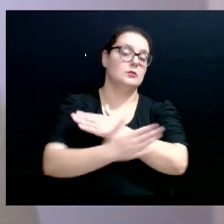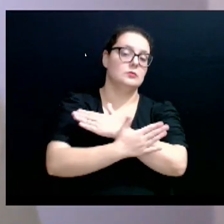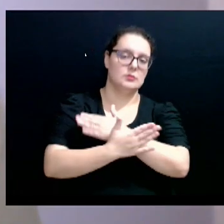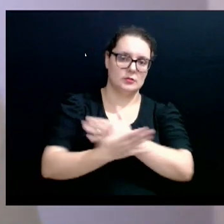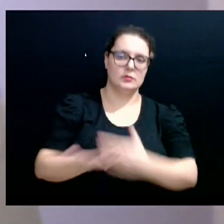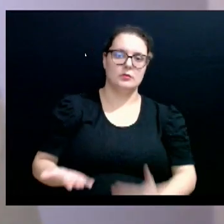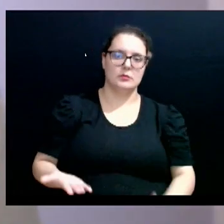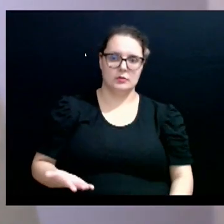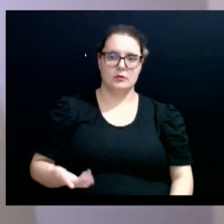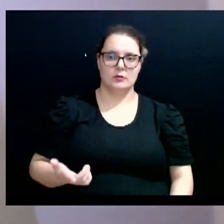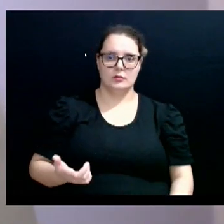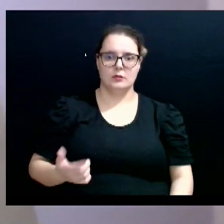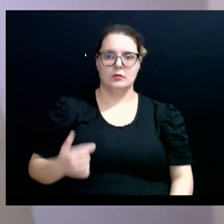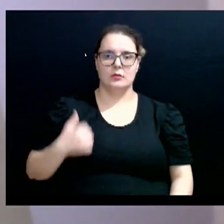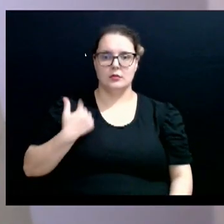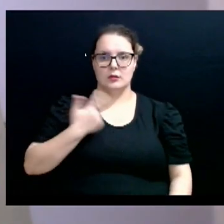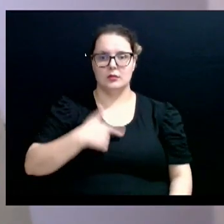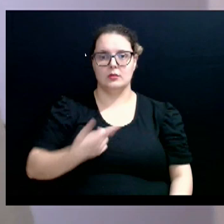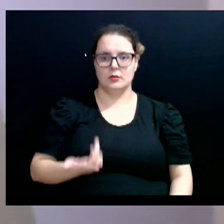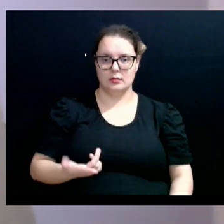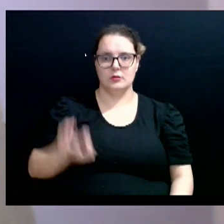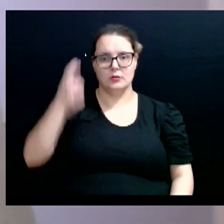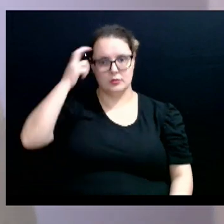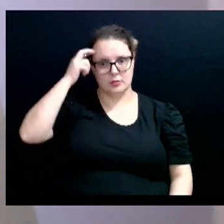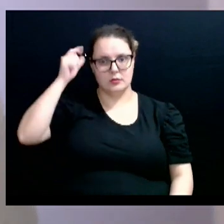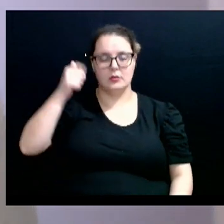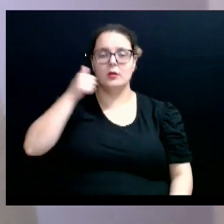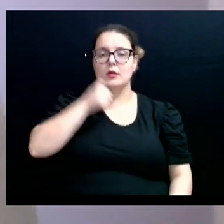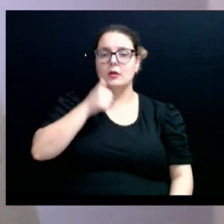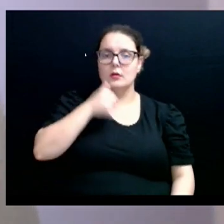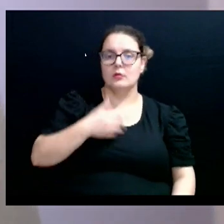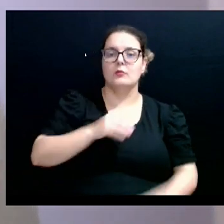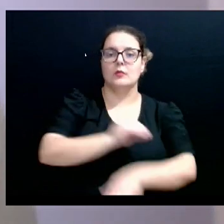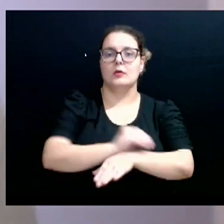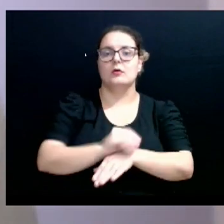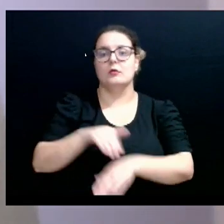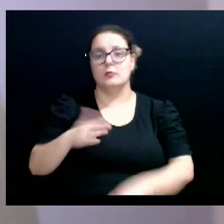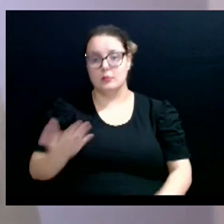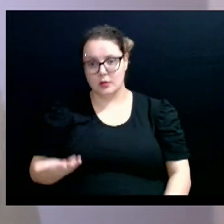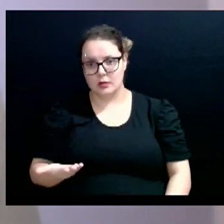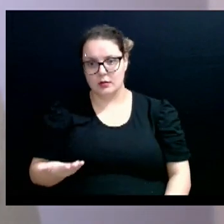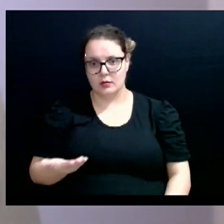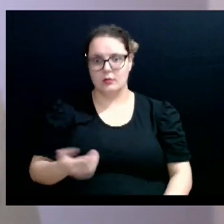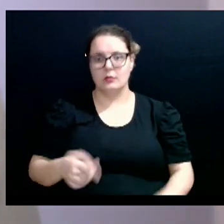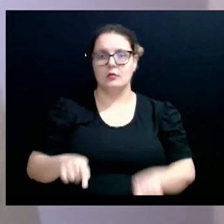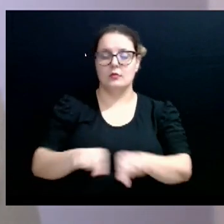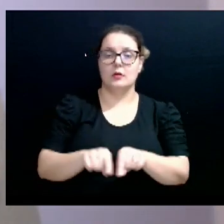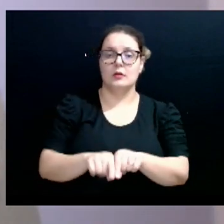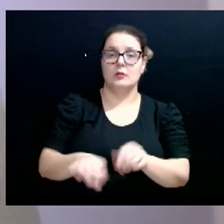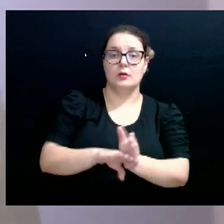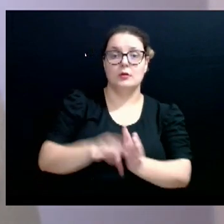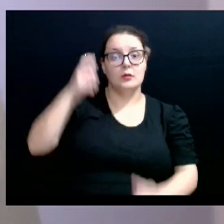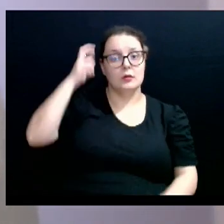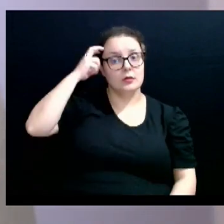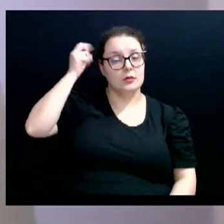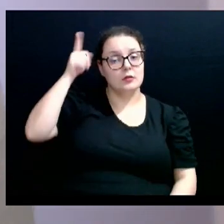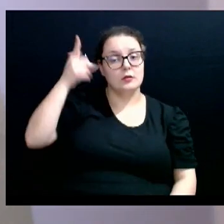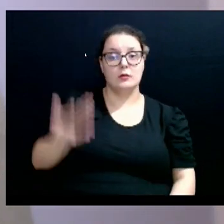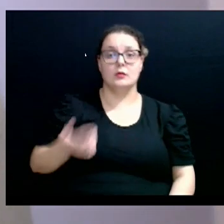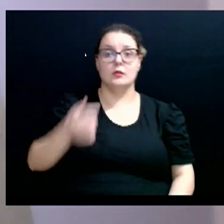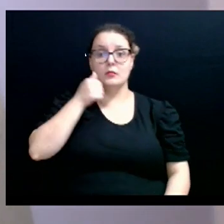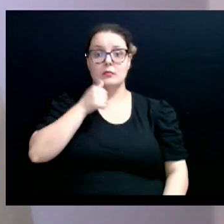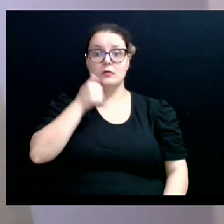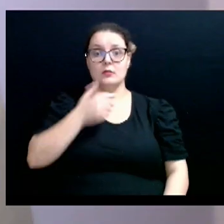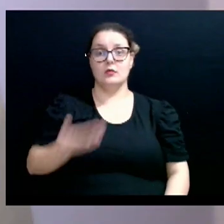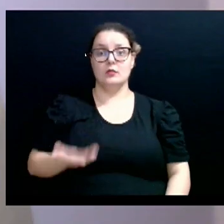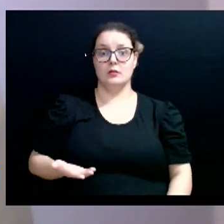de culturalmente que as mulheres que cuidam mais, mas também veio essa cultura de que as mulheres também têm que ter